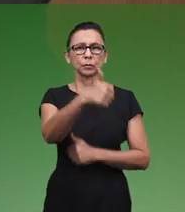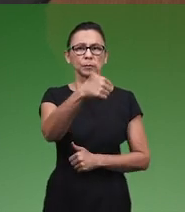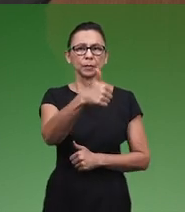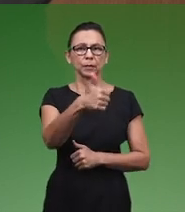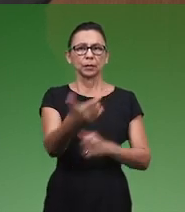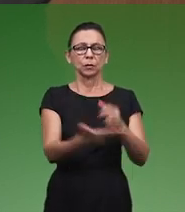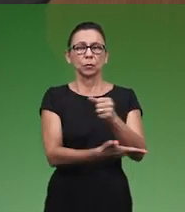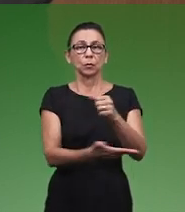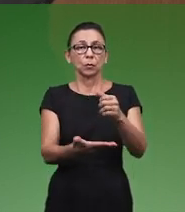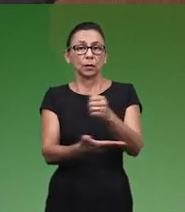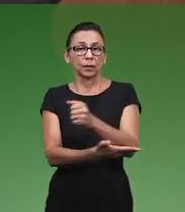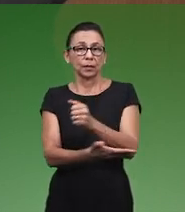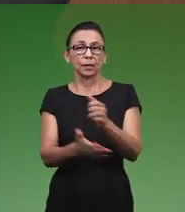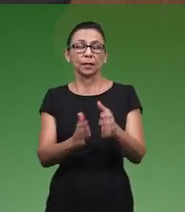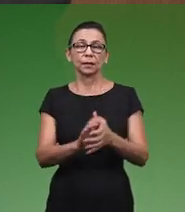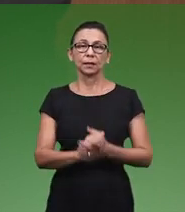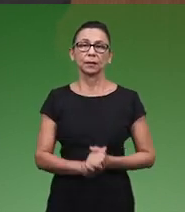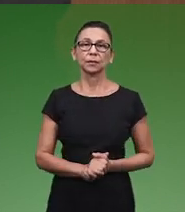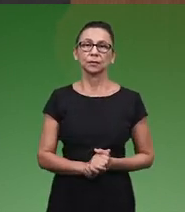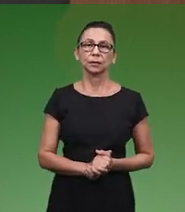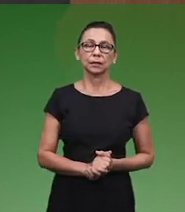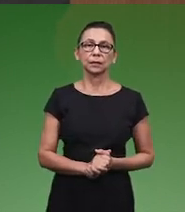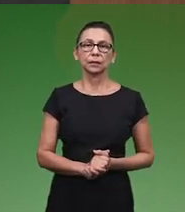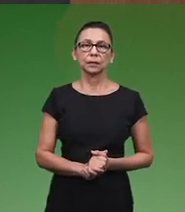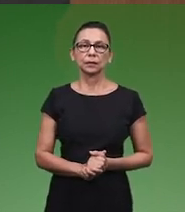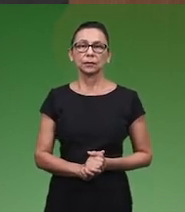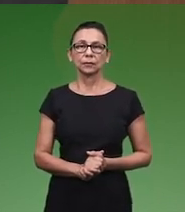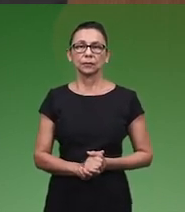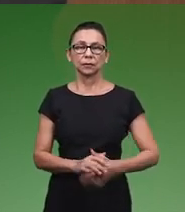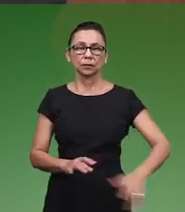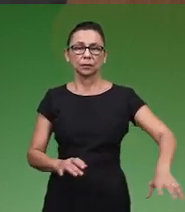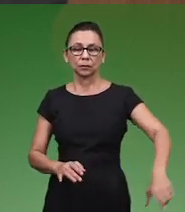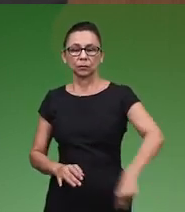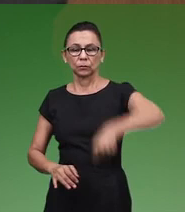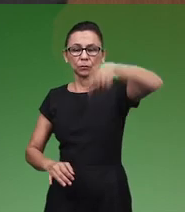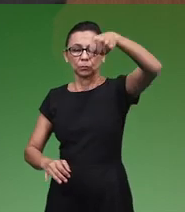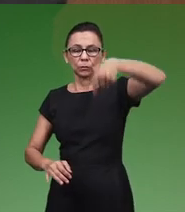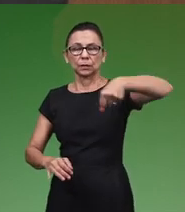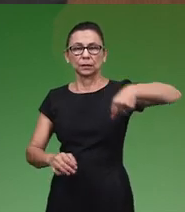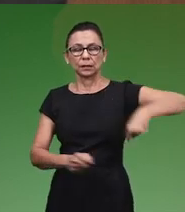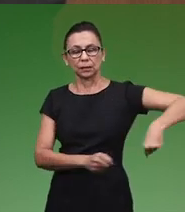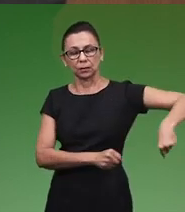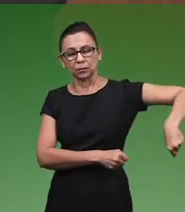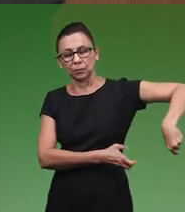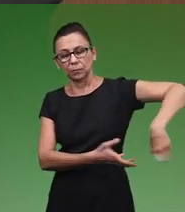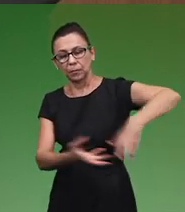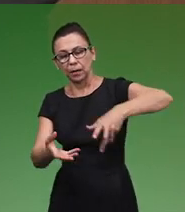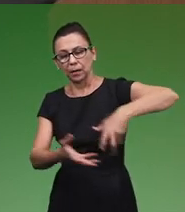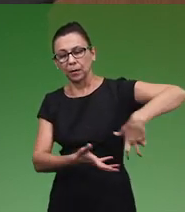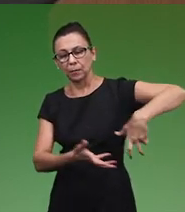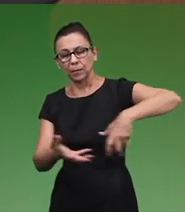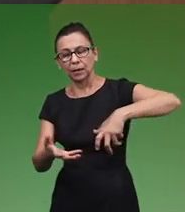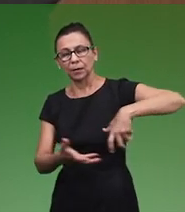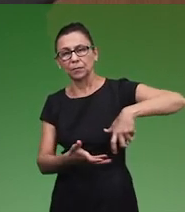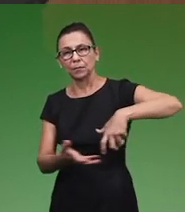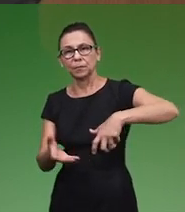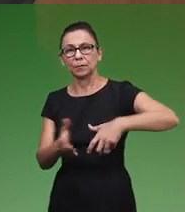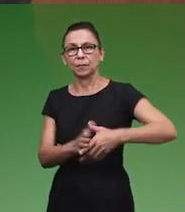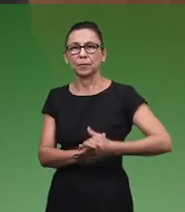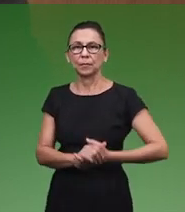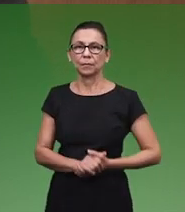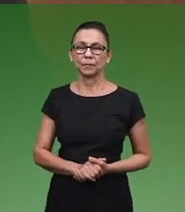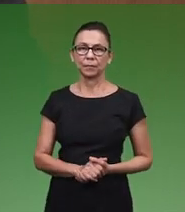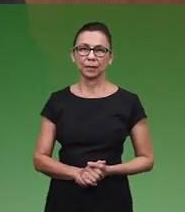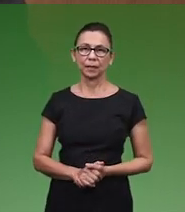Senhor, teu Deus, e as porás num cesto, e irás ao lugar que escolher o Senhor teu Deus, para ali